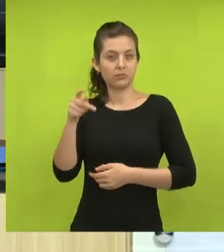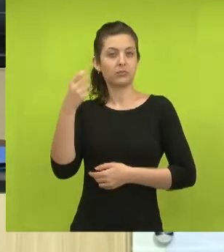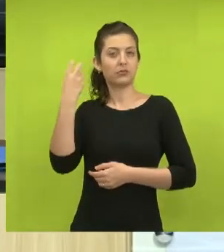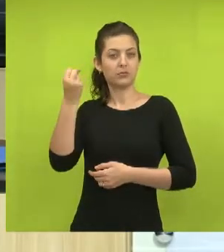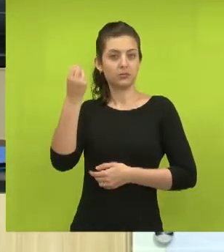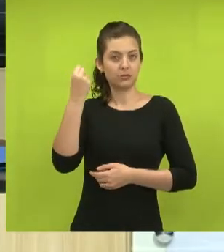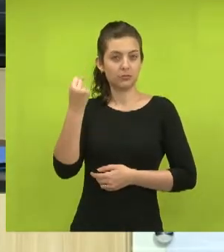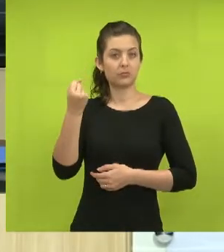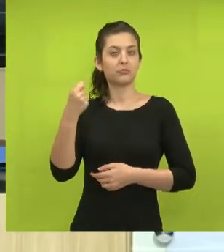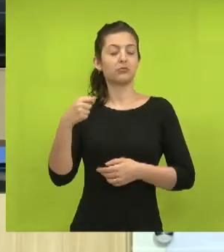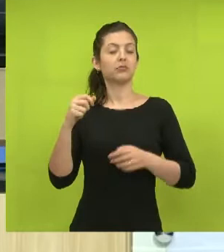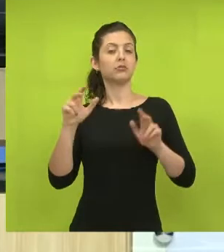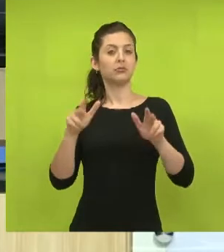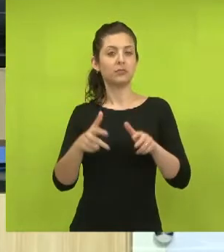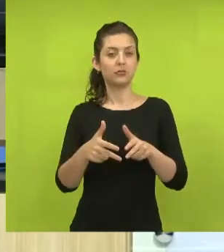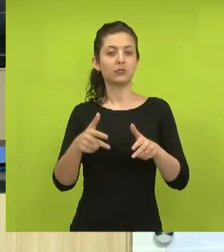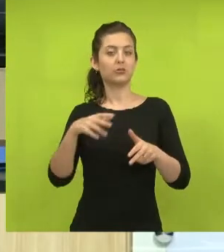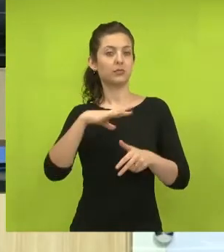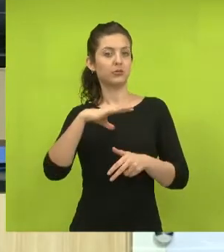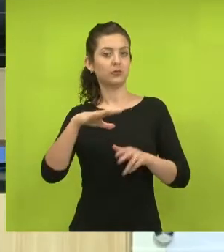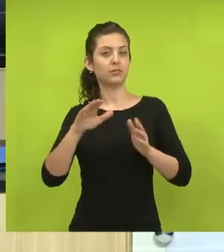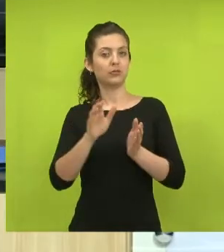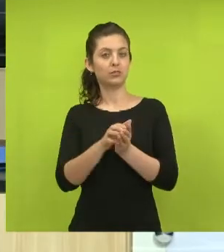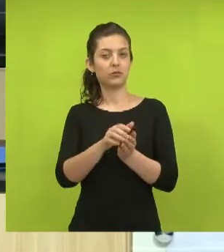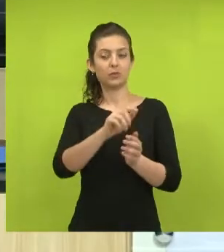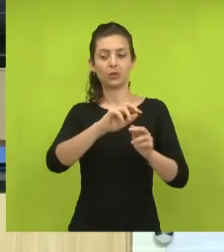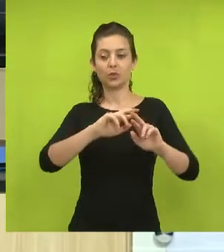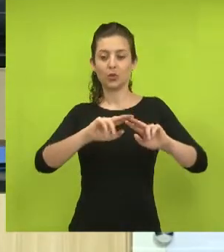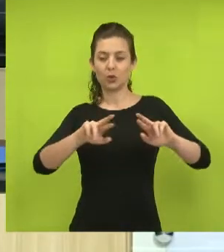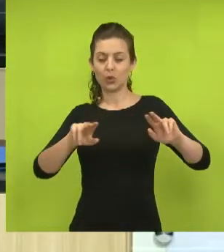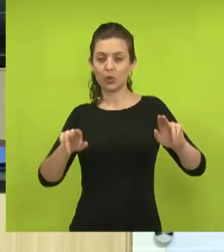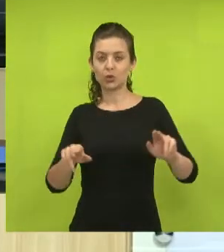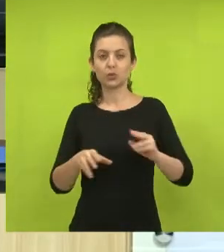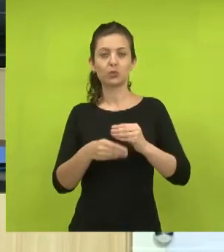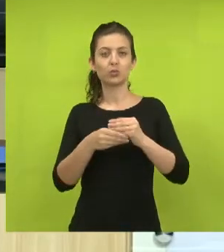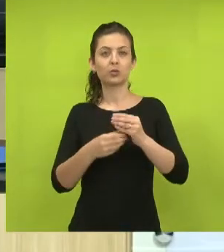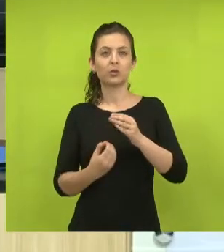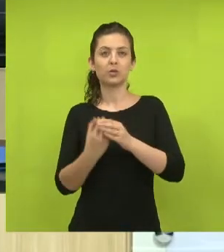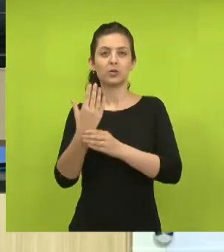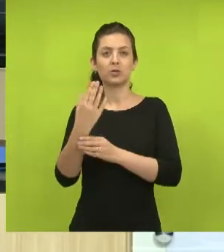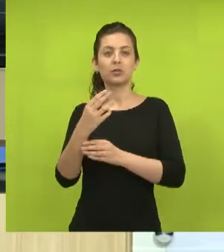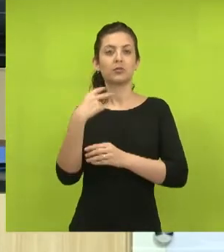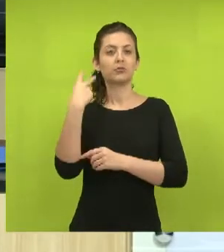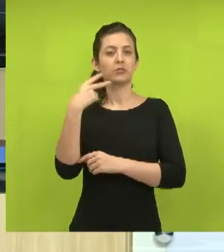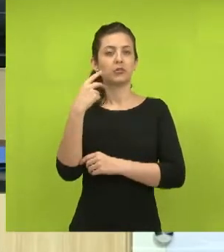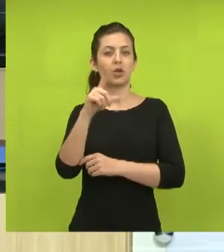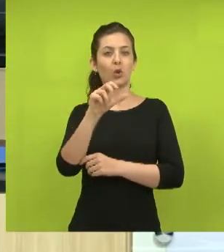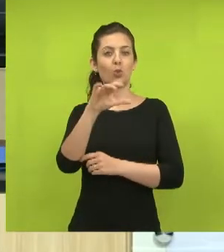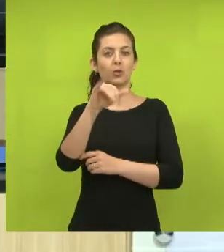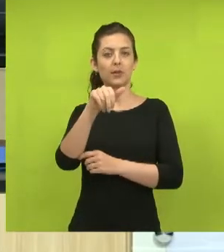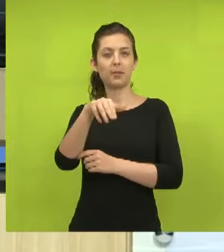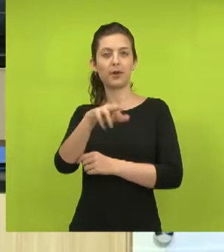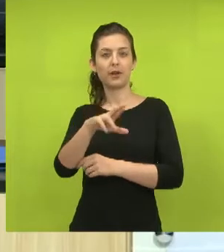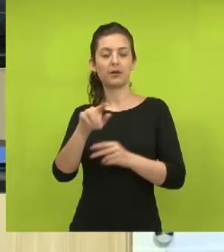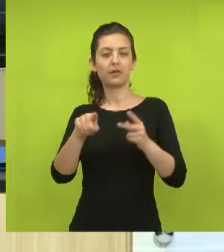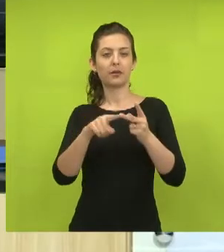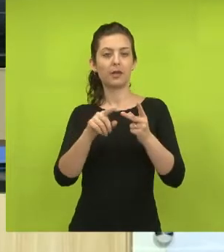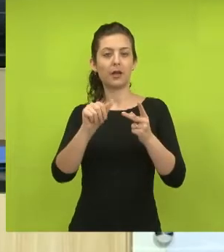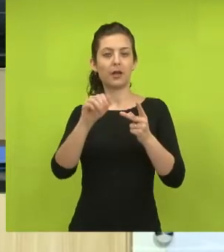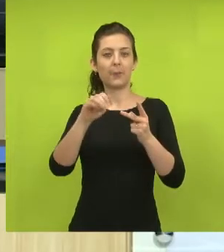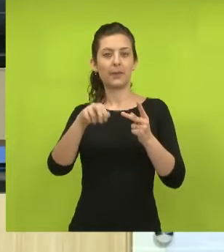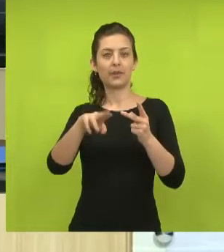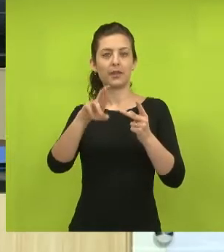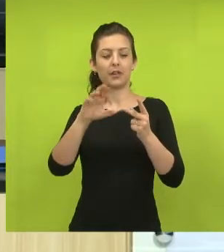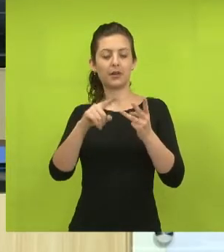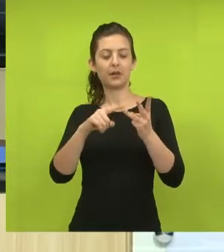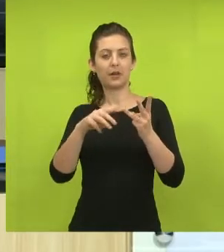e pensionistas da Câmara Municipal e da outras providências. Autoria, vereadores Lucimar Ponciano, Abner de